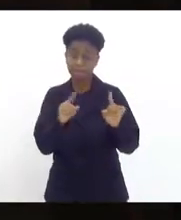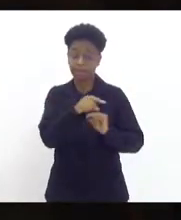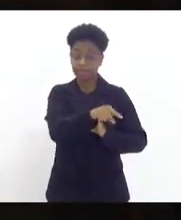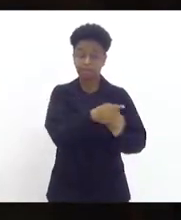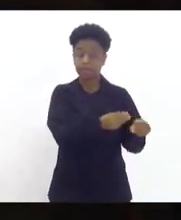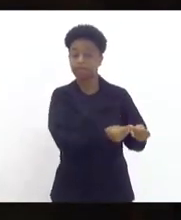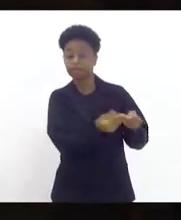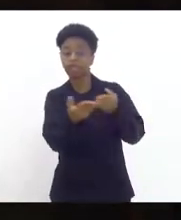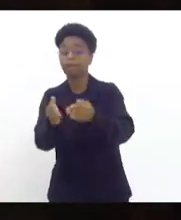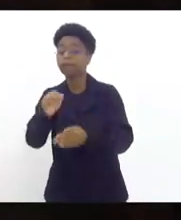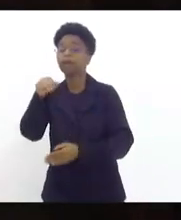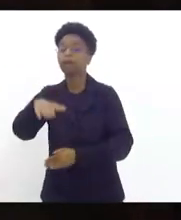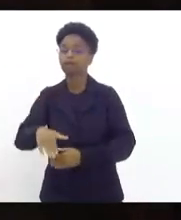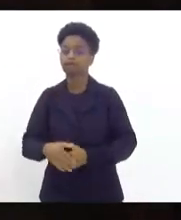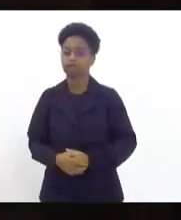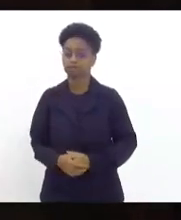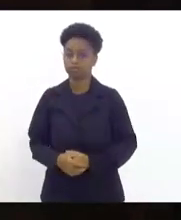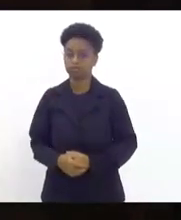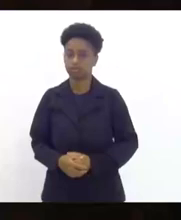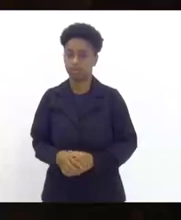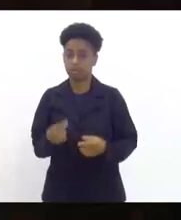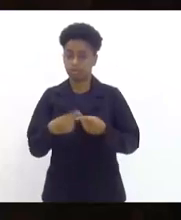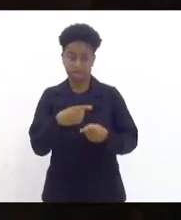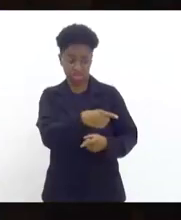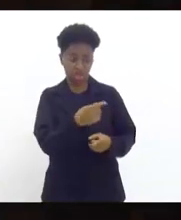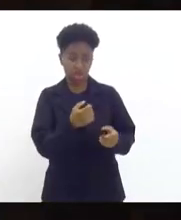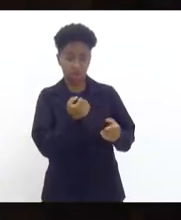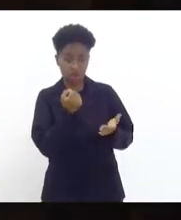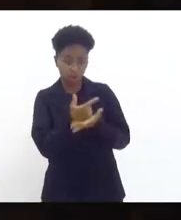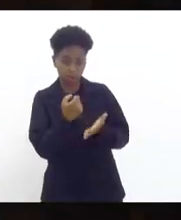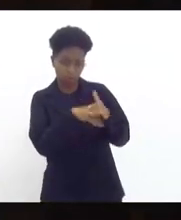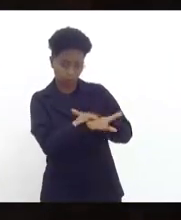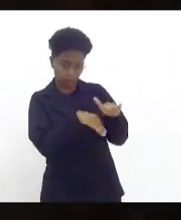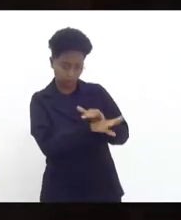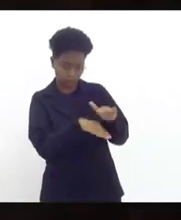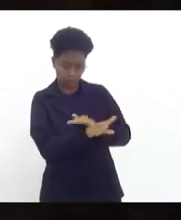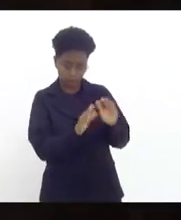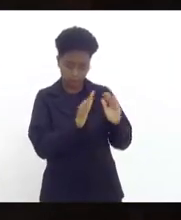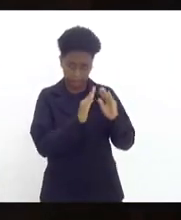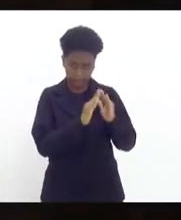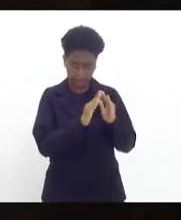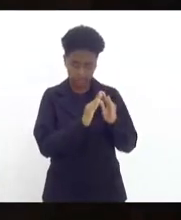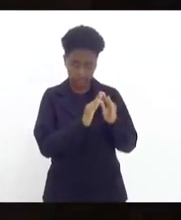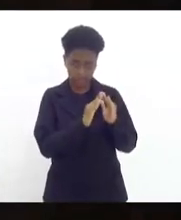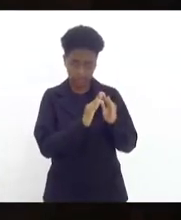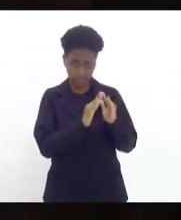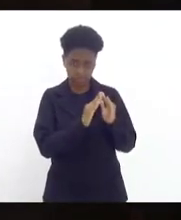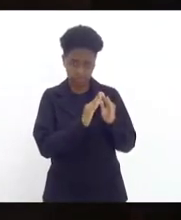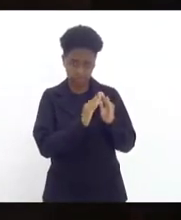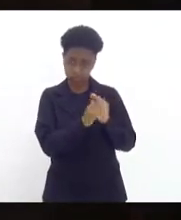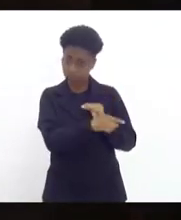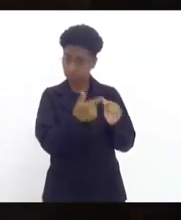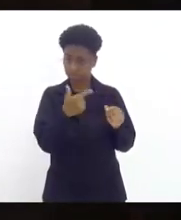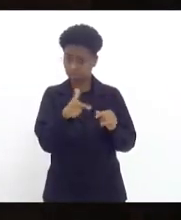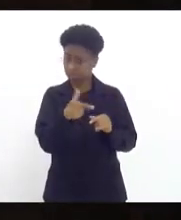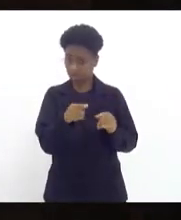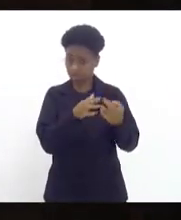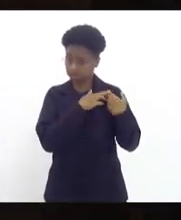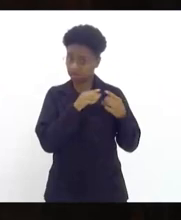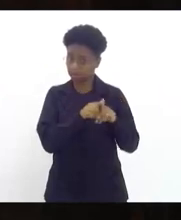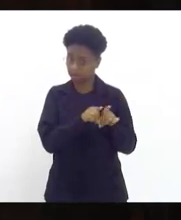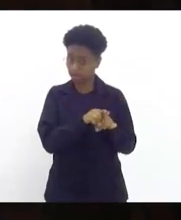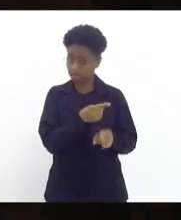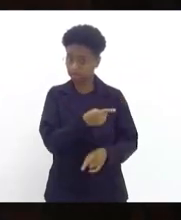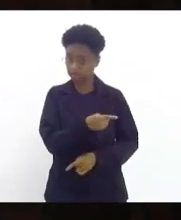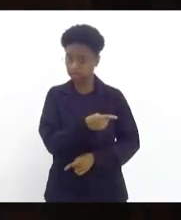alguém compra as coisas do ferro velho porque ele não compra poder ficar guardado estocado em casa ele essa pessoa também não é responsabilizada